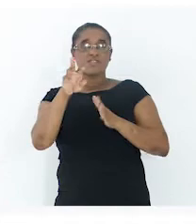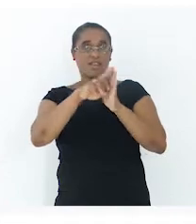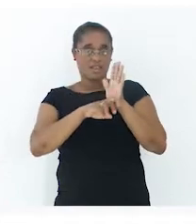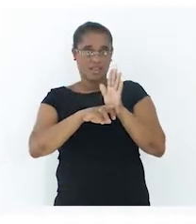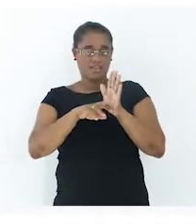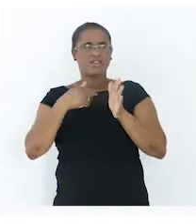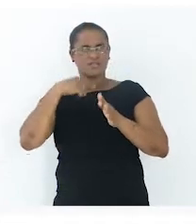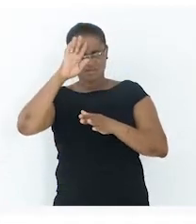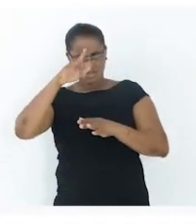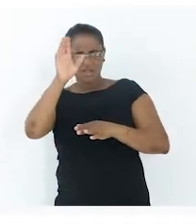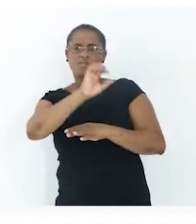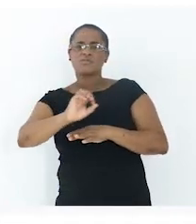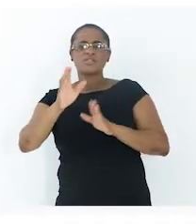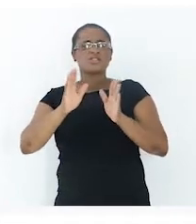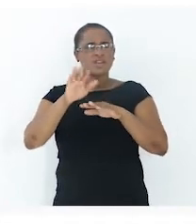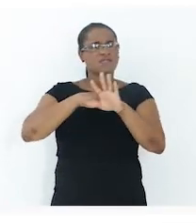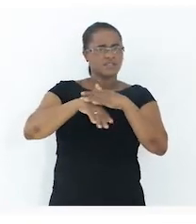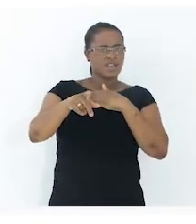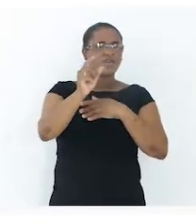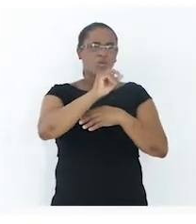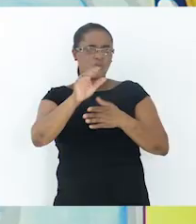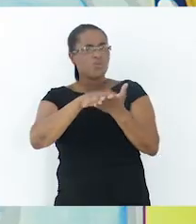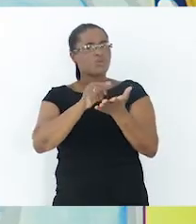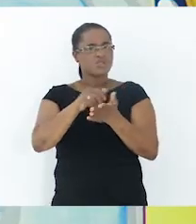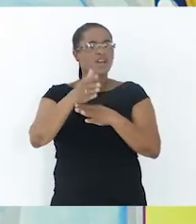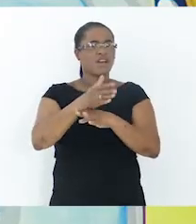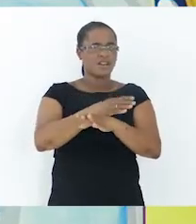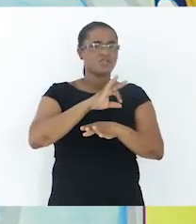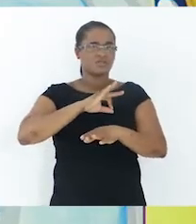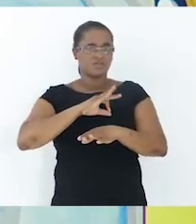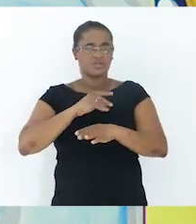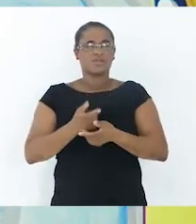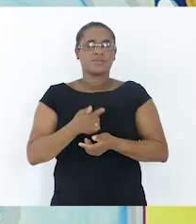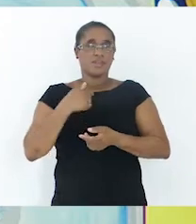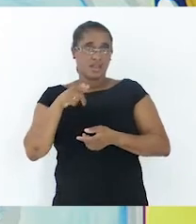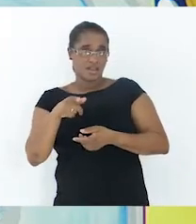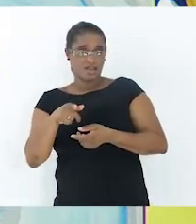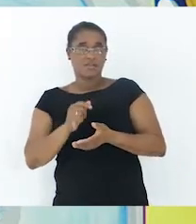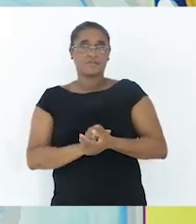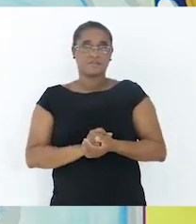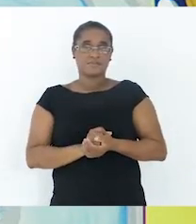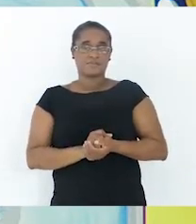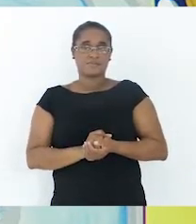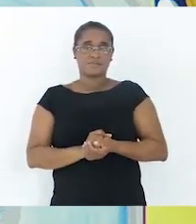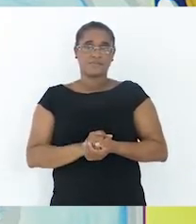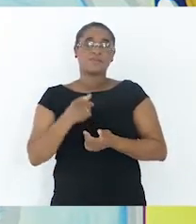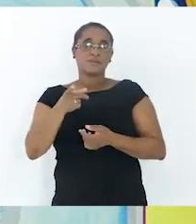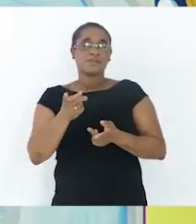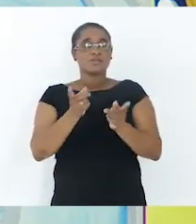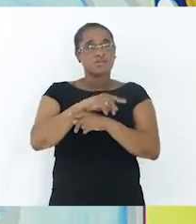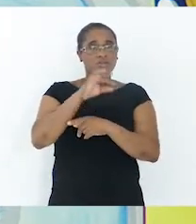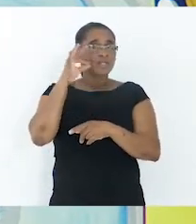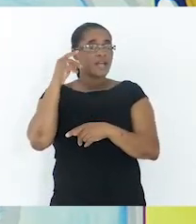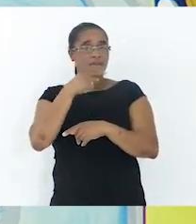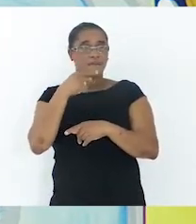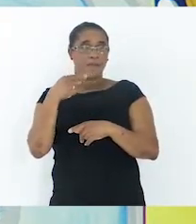tenho certeza que vocês já corrigiram isso antes do professor. Então aqui passamos o sinal menos para mais, que é o segundo passo, de acordo com a